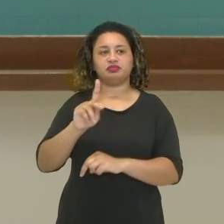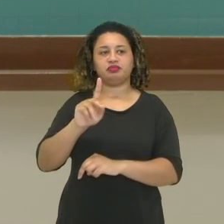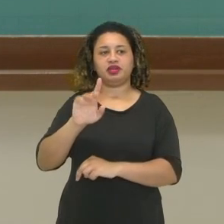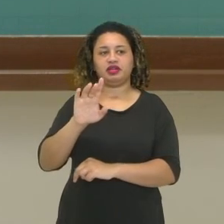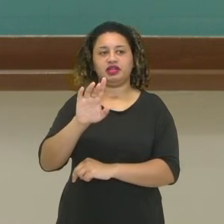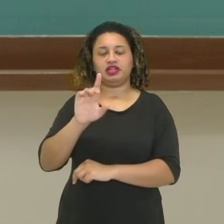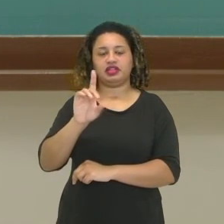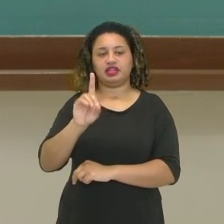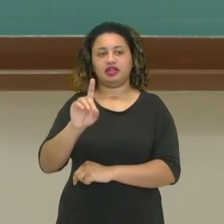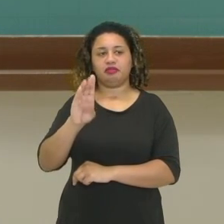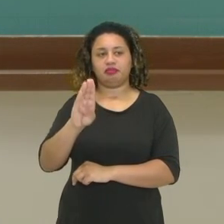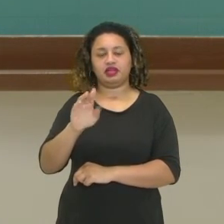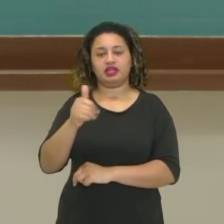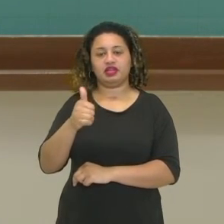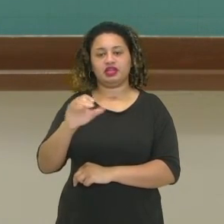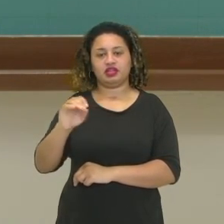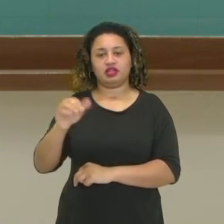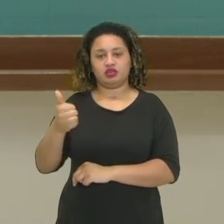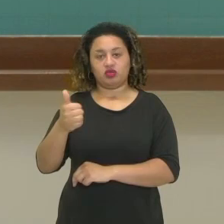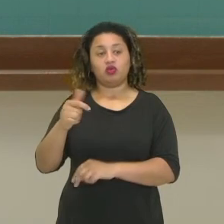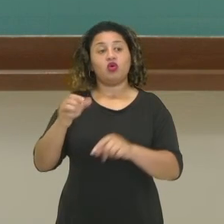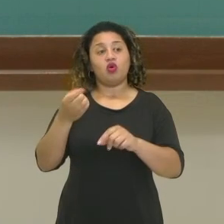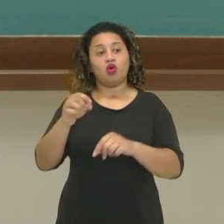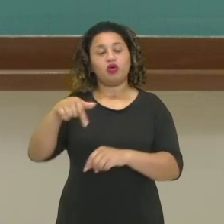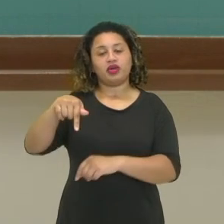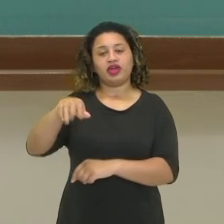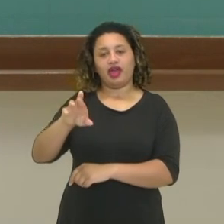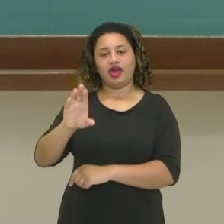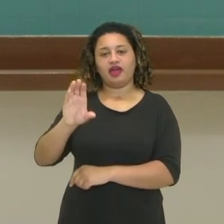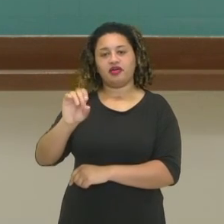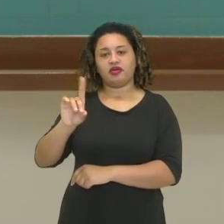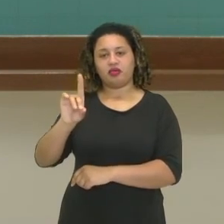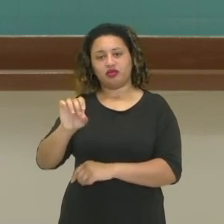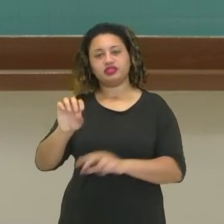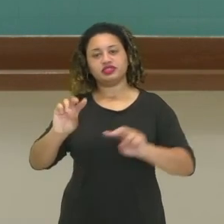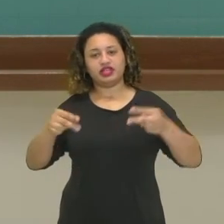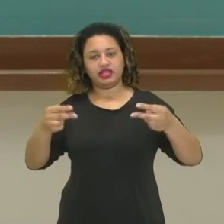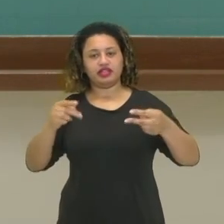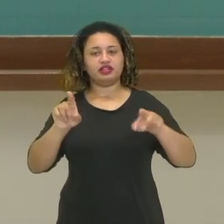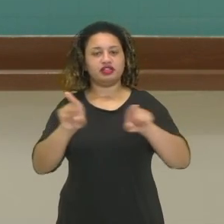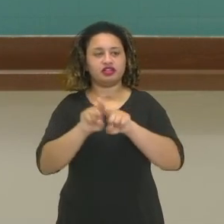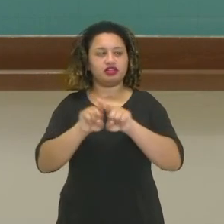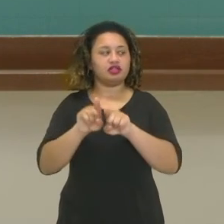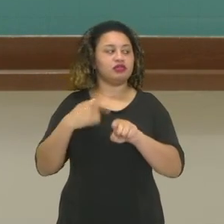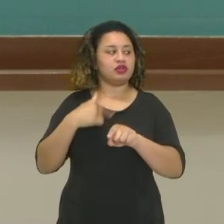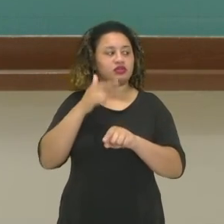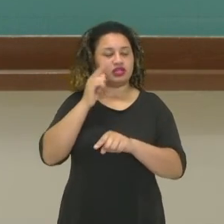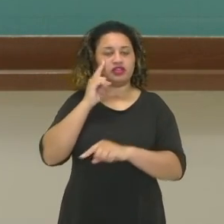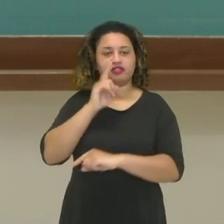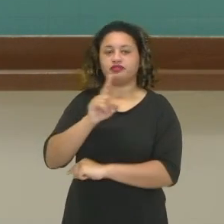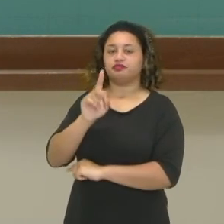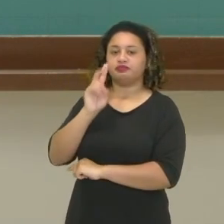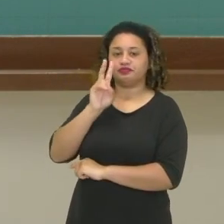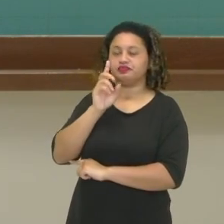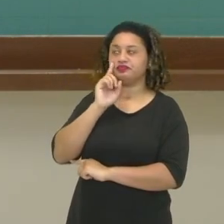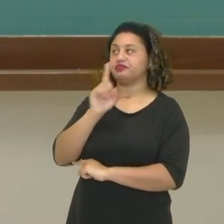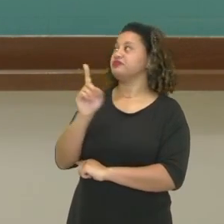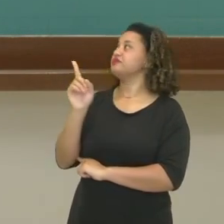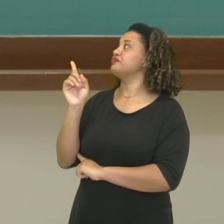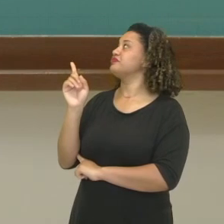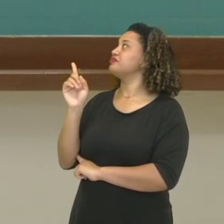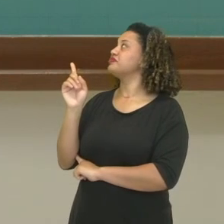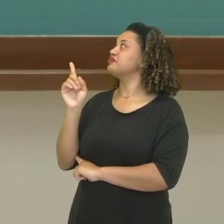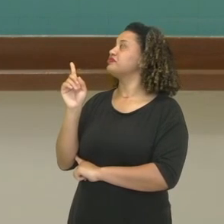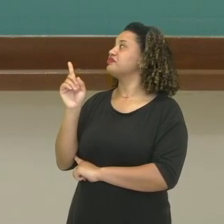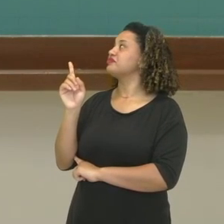né? E se vocês apontarem o celular de vocês para esse QR Code, ele vai abrir direto e vocês podem imprimir na casa de vocês e